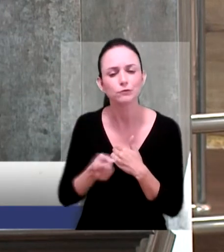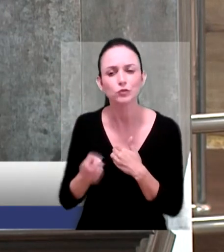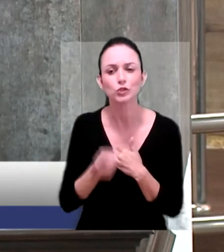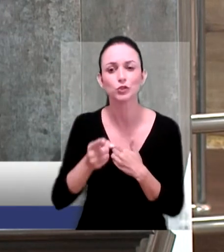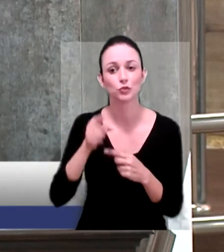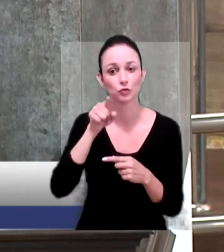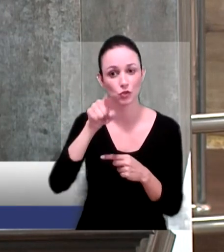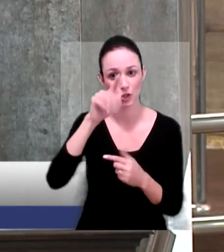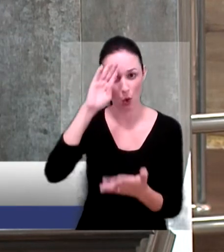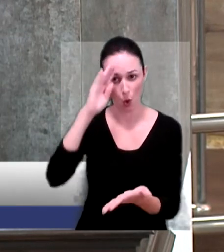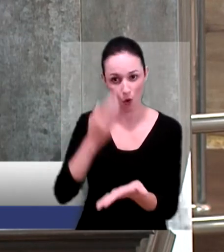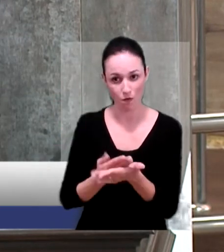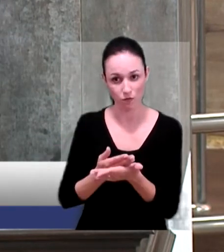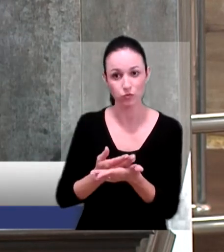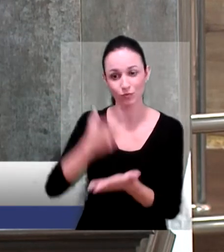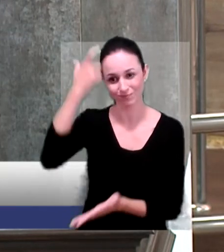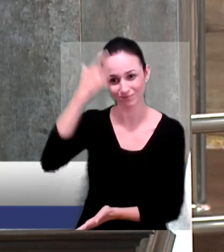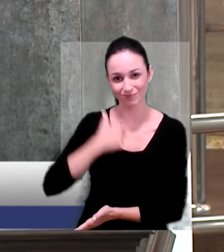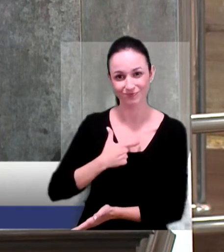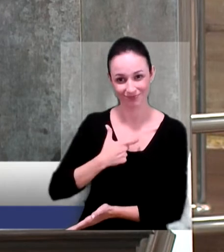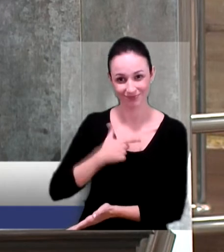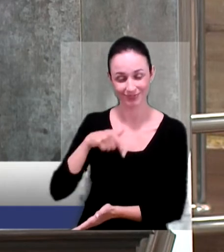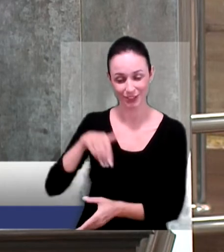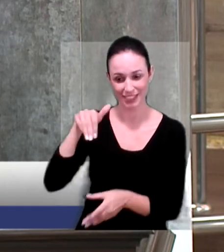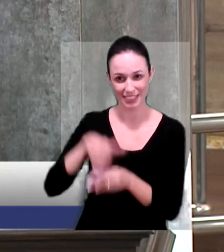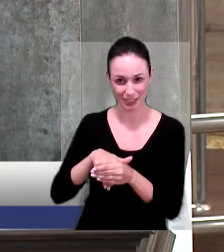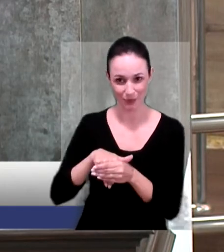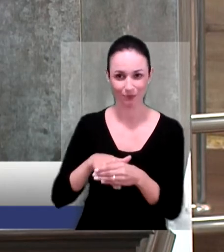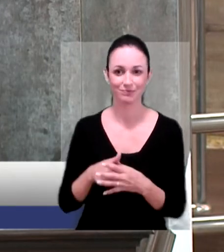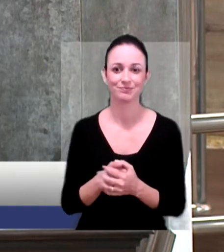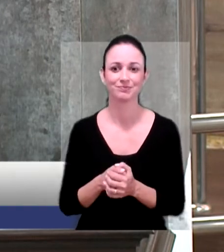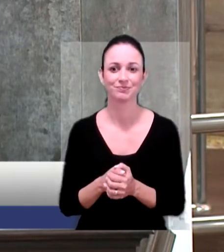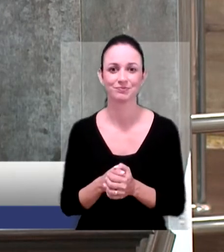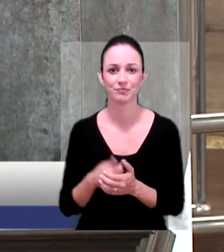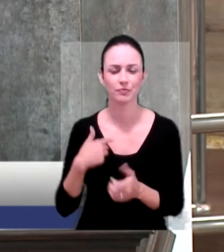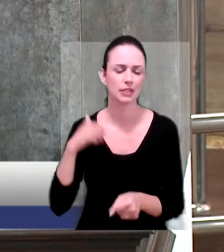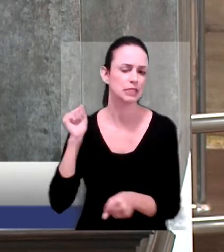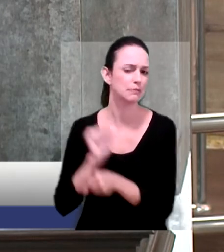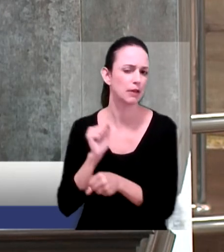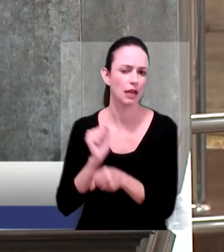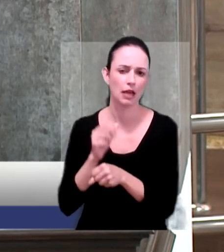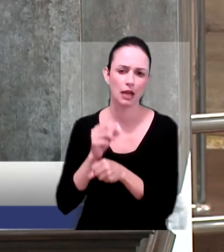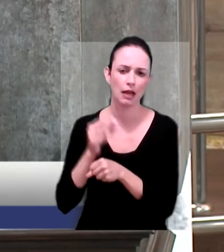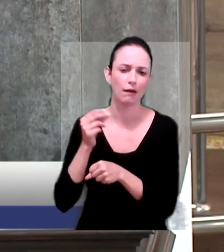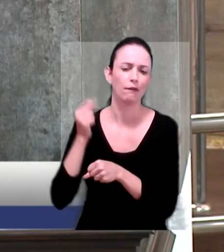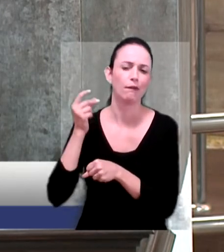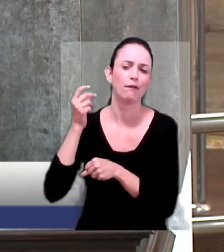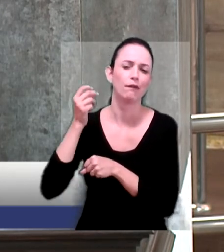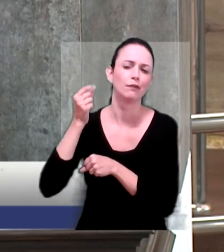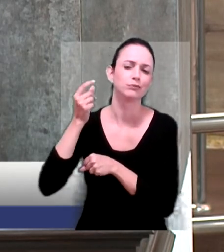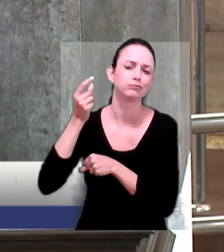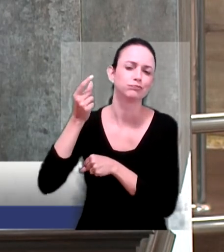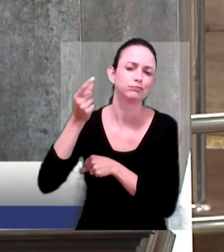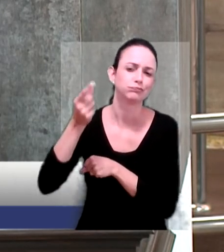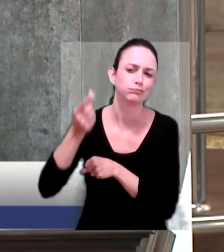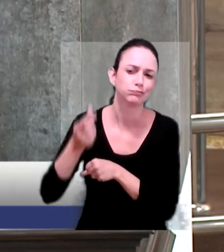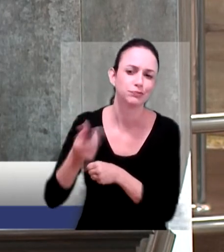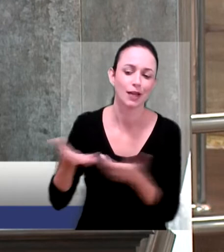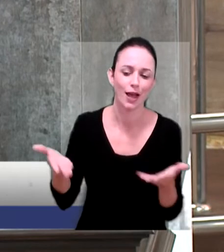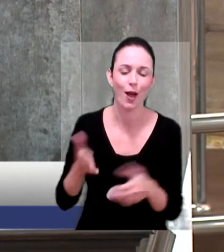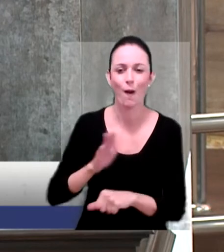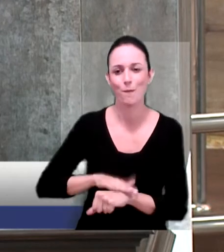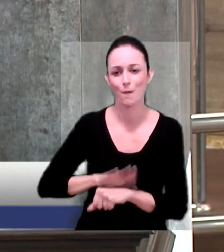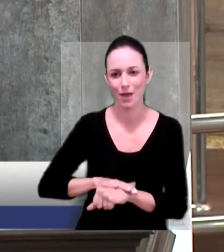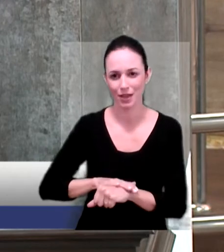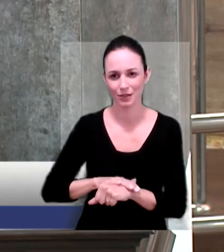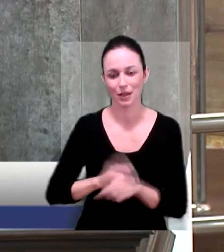Vieira nessa última eleição. Eu esperei muito tempo para estar aqui nesse momento e poder representar você